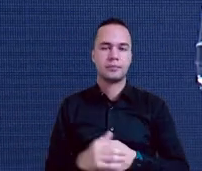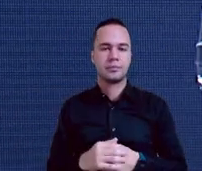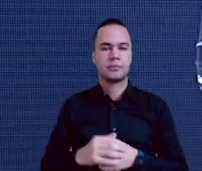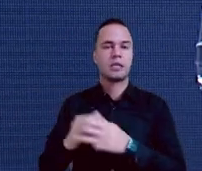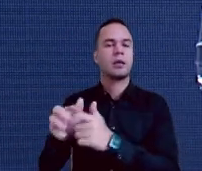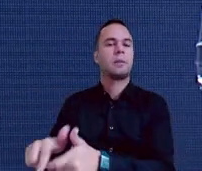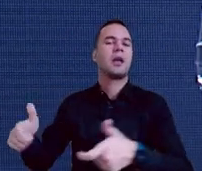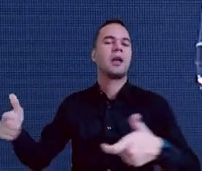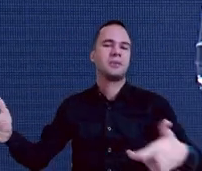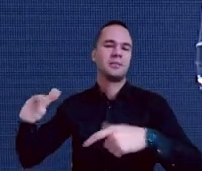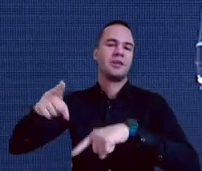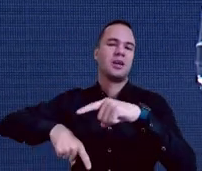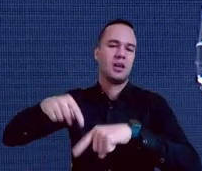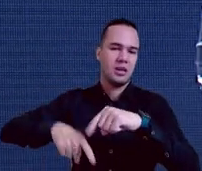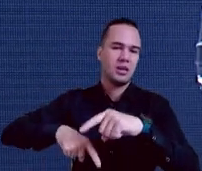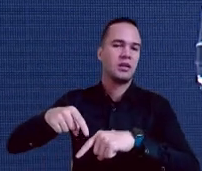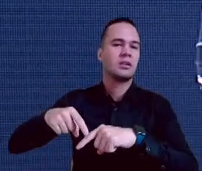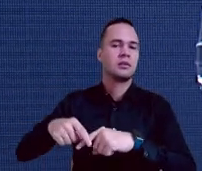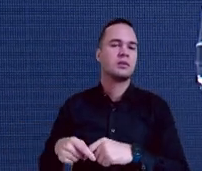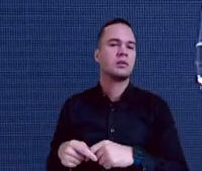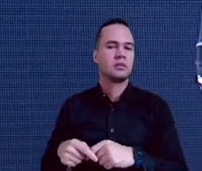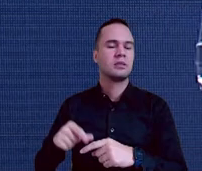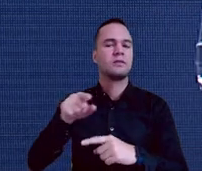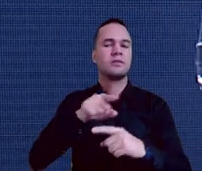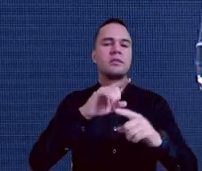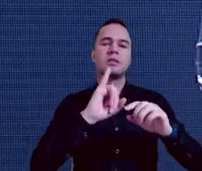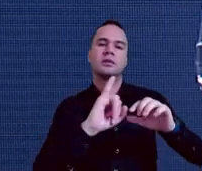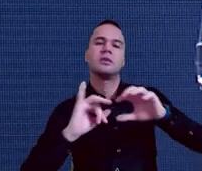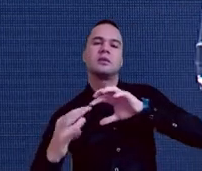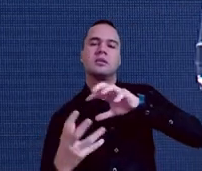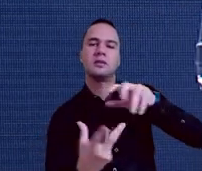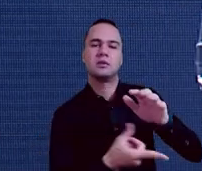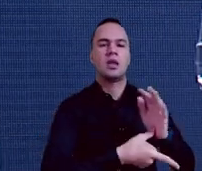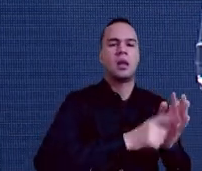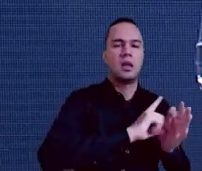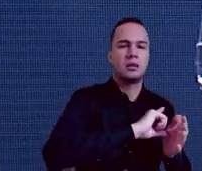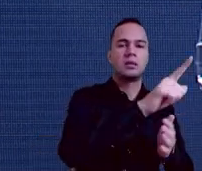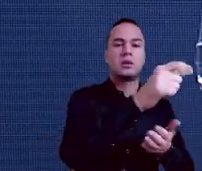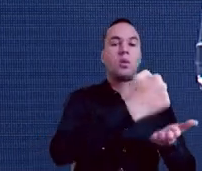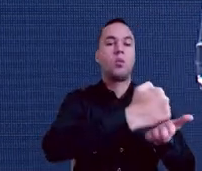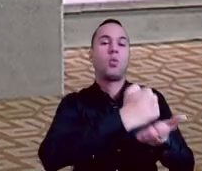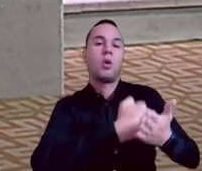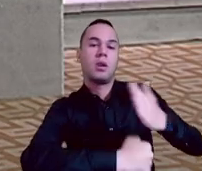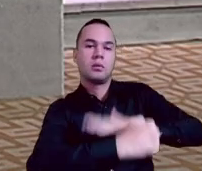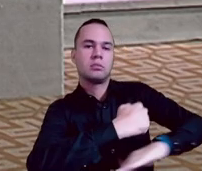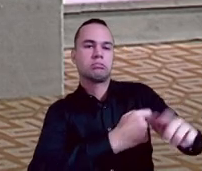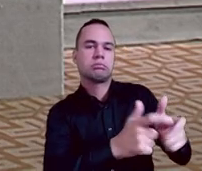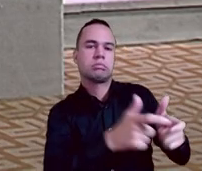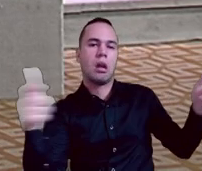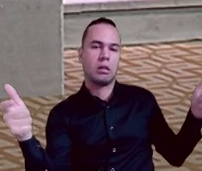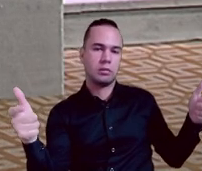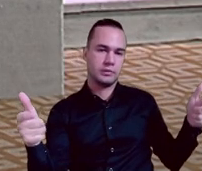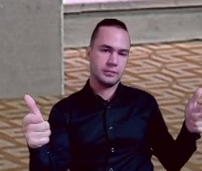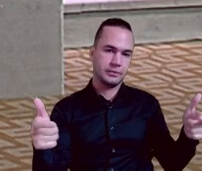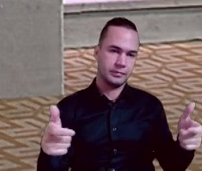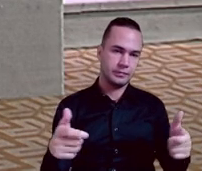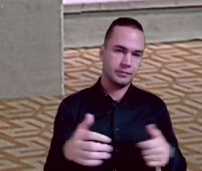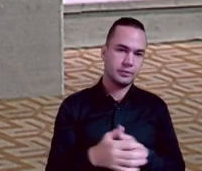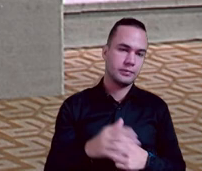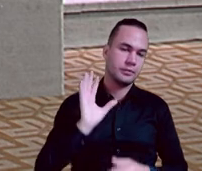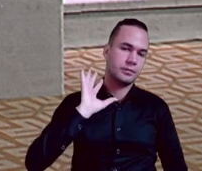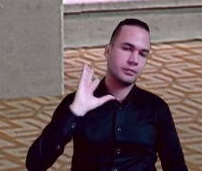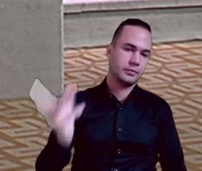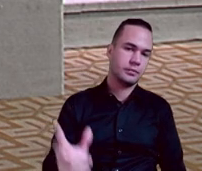produtos vamos vamos internacionalizar antes do tempo vamos contratar mais gente do que precisa e isso gera uma